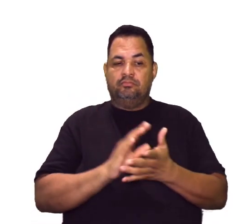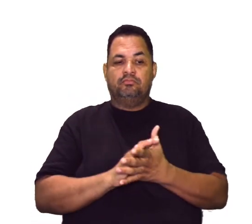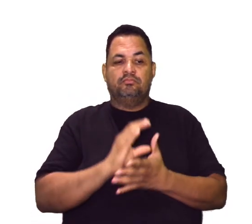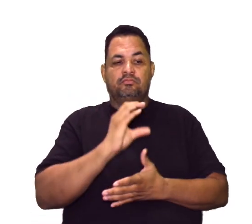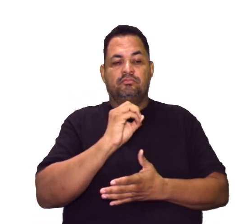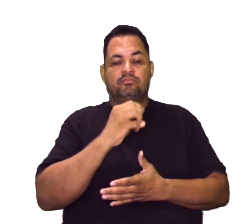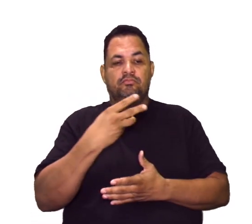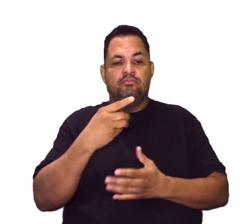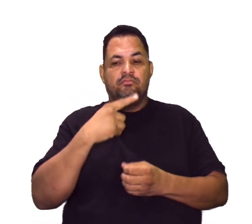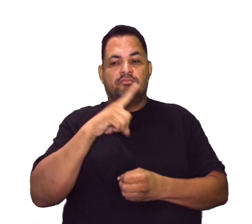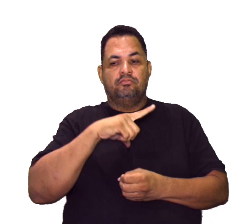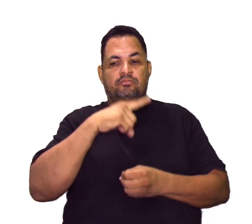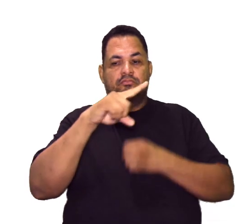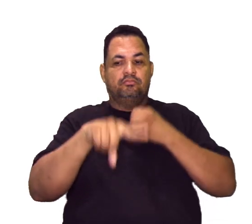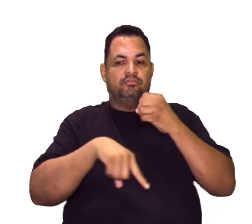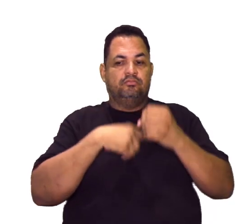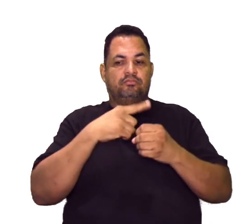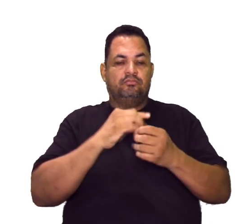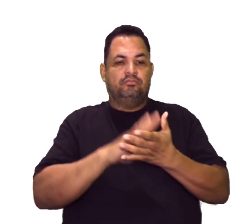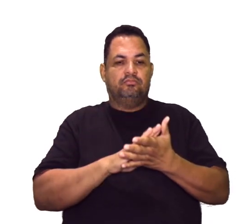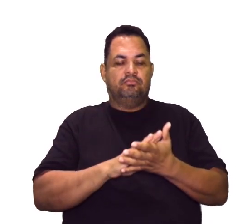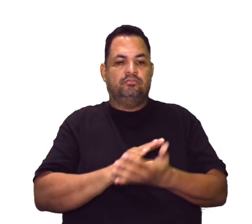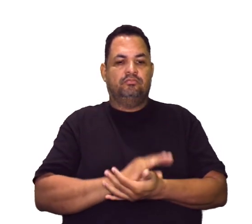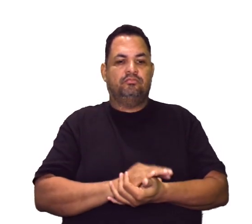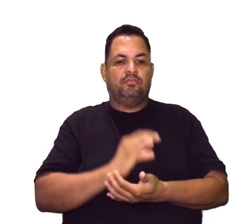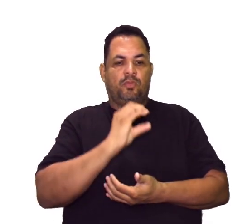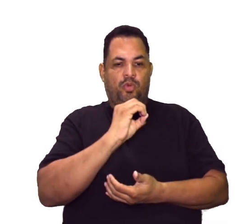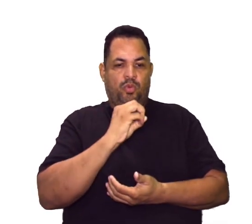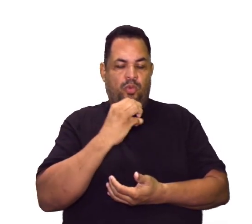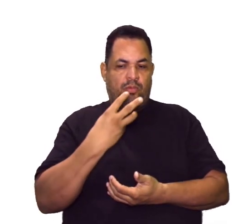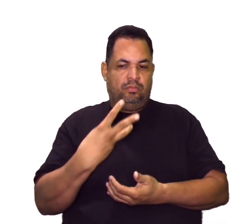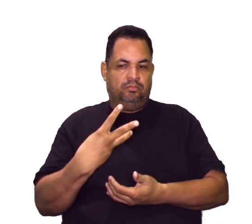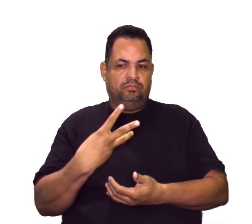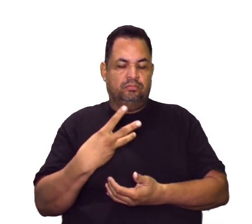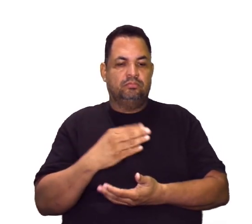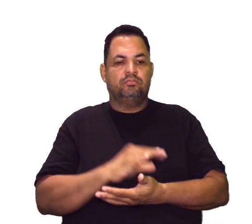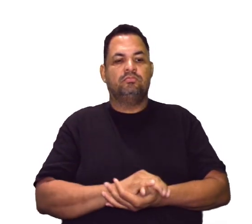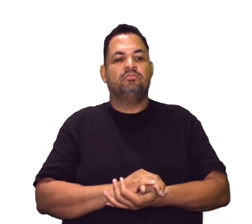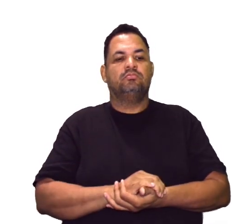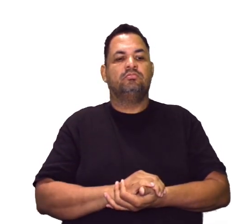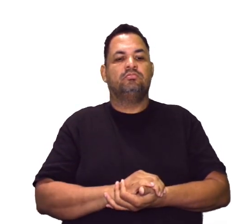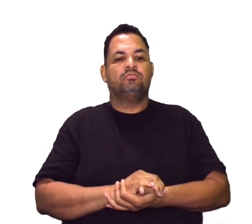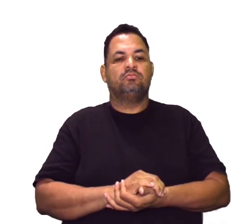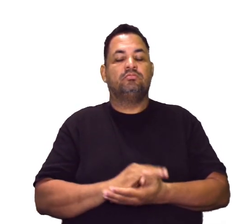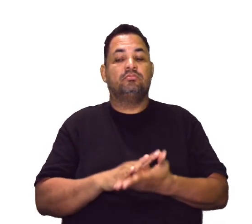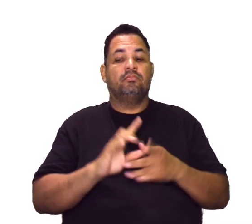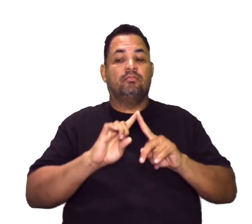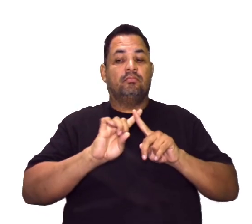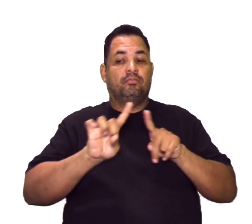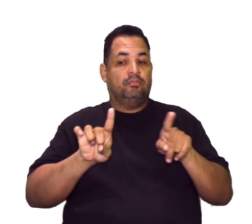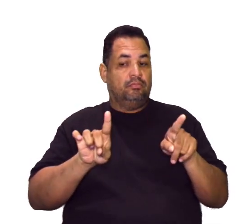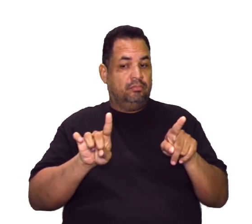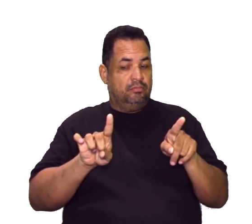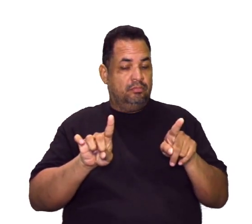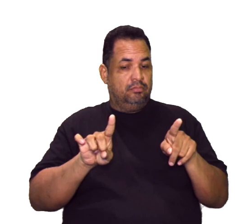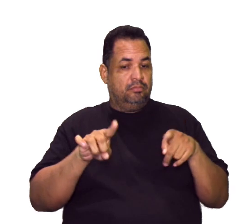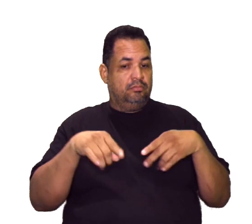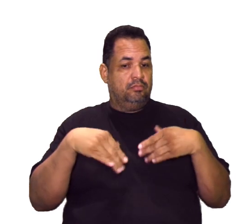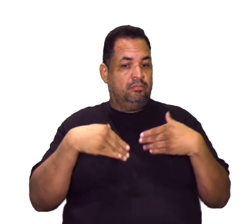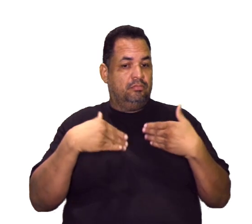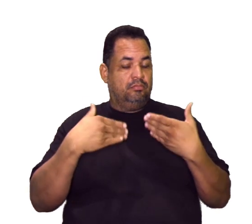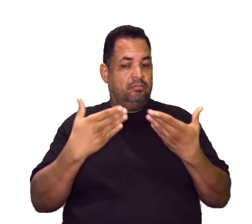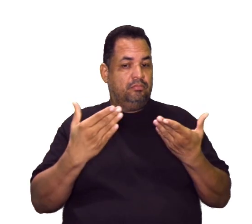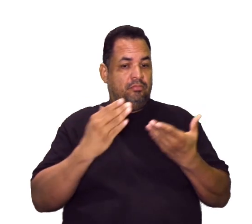formado por 3 átomos do mesmo elemento químico, oxigênio. Ah, legal. Acontece